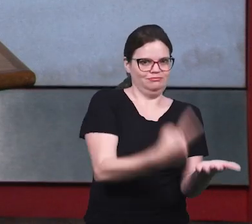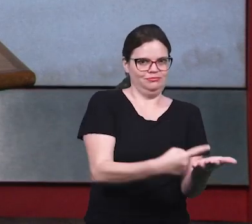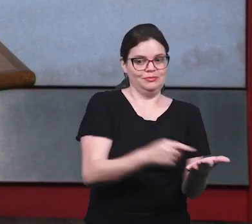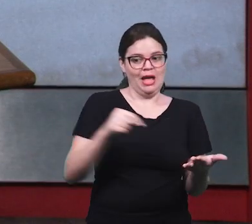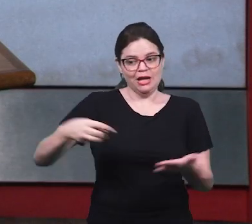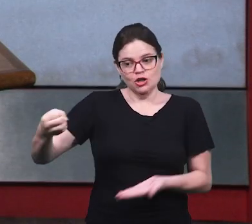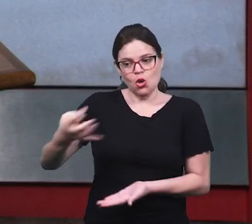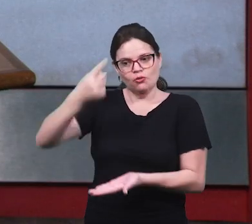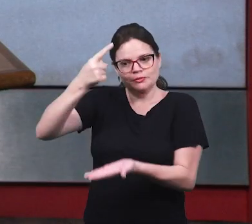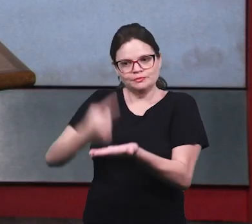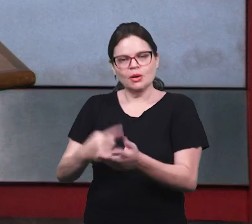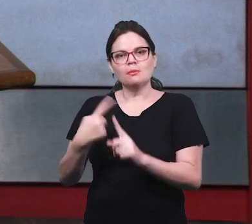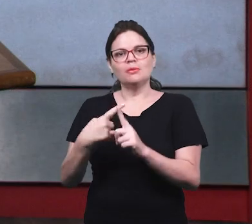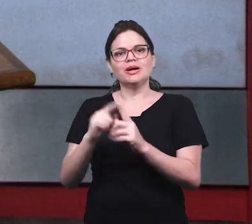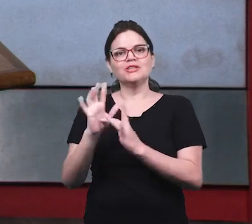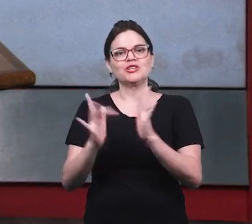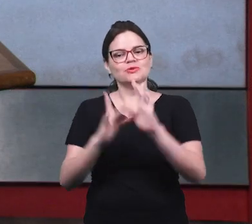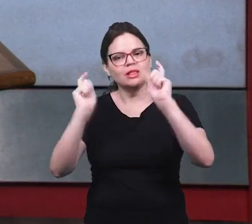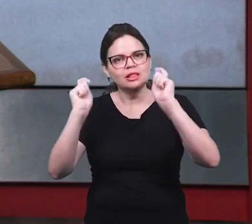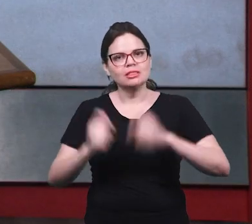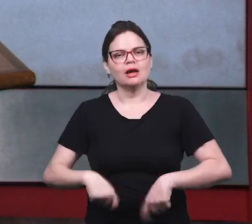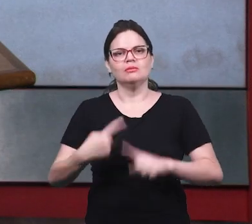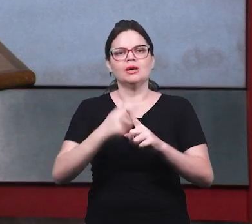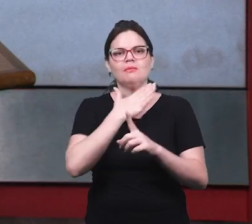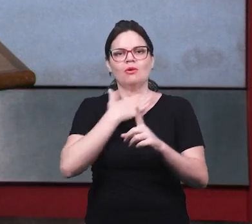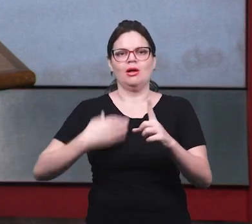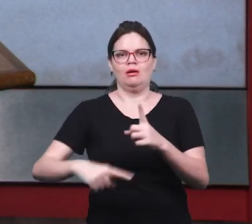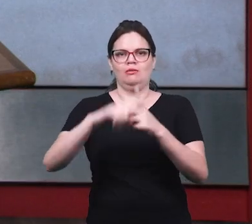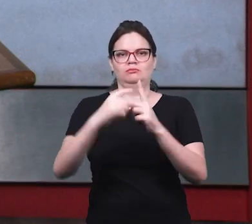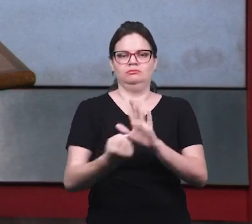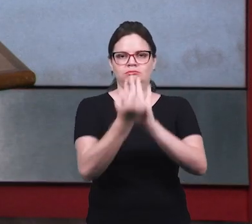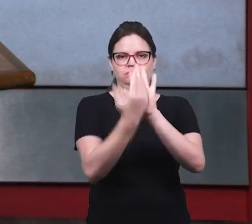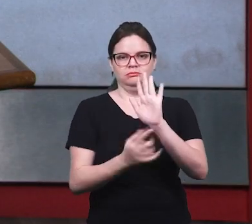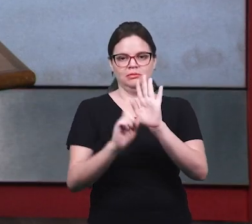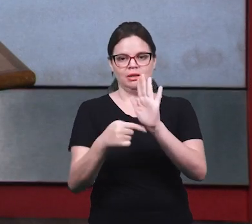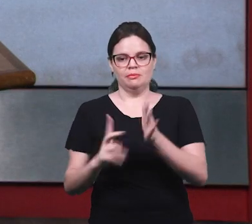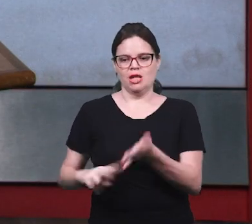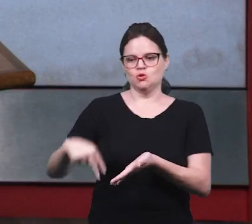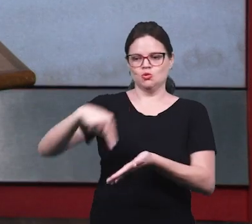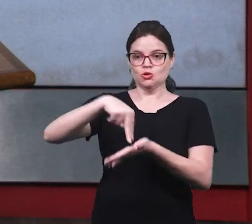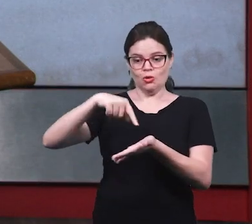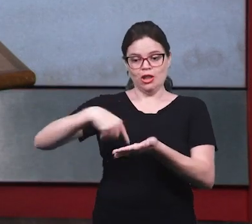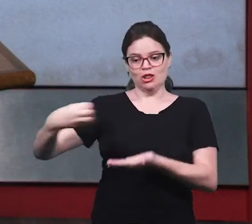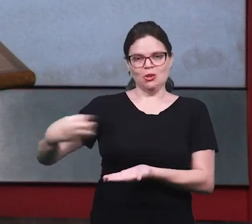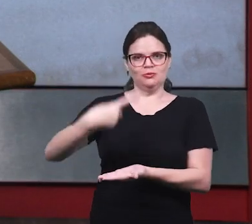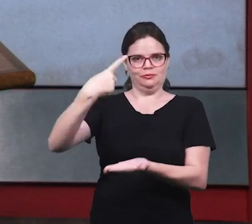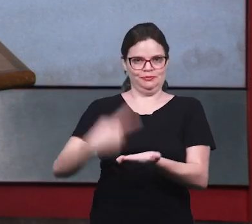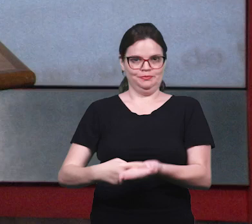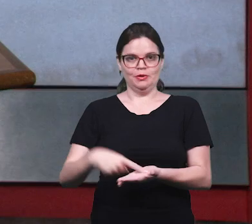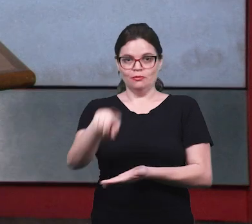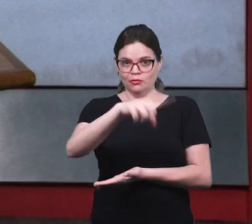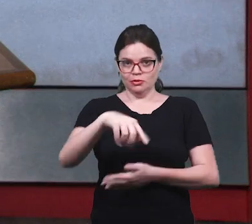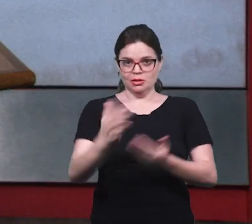morte e ressurreição do Senhor Jesus. Assim, A Bíblia que os cristãos têm hoje em suas